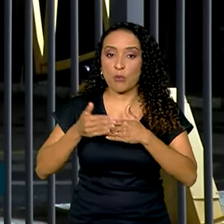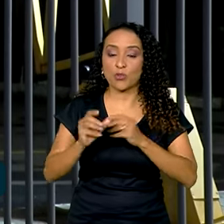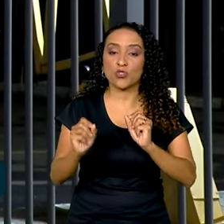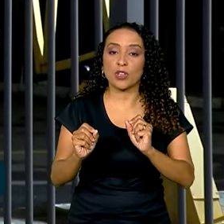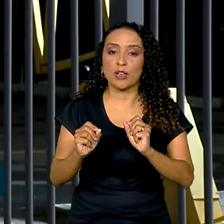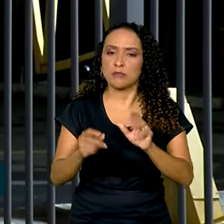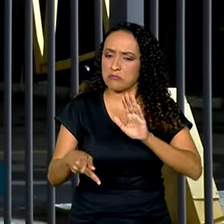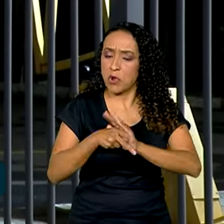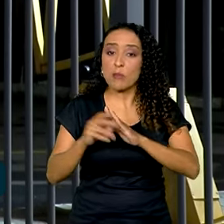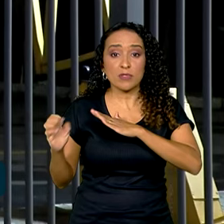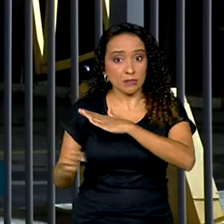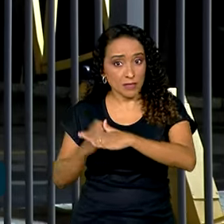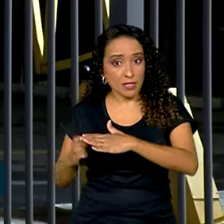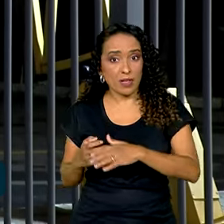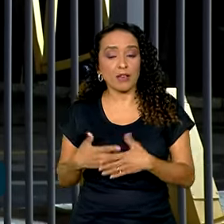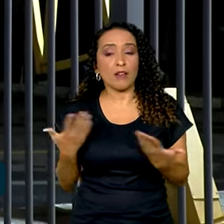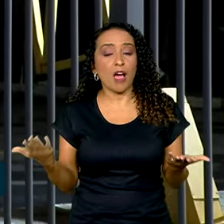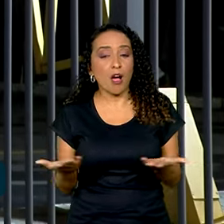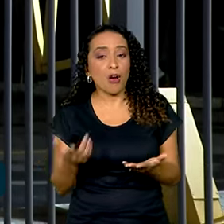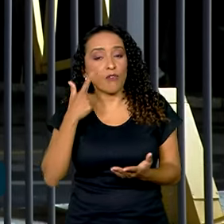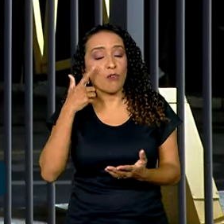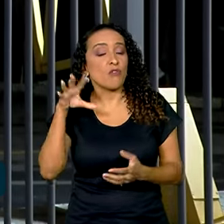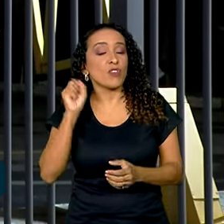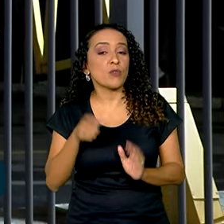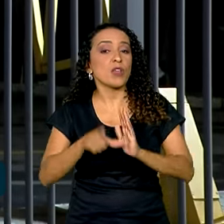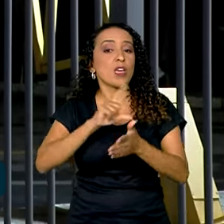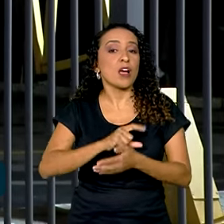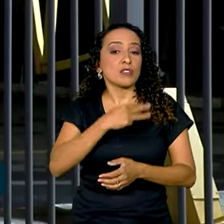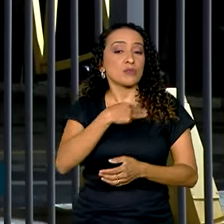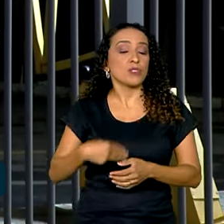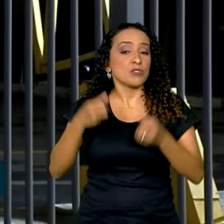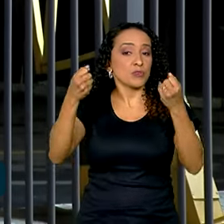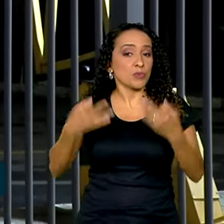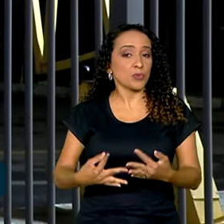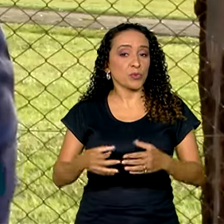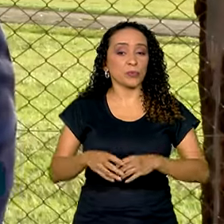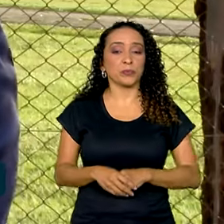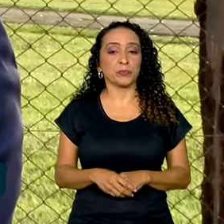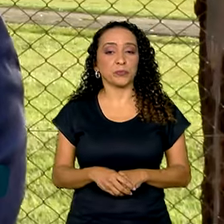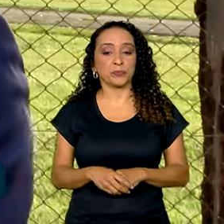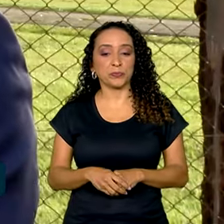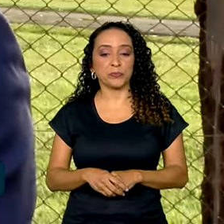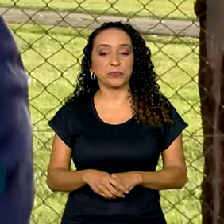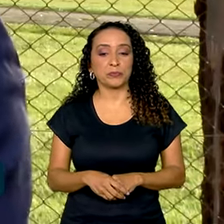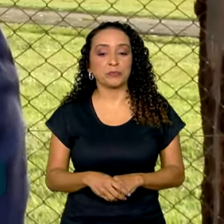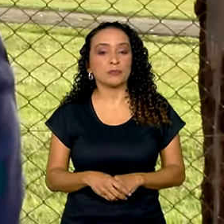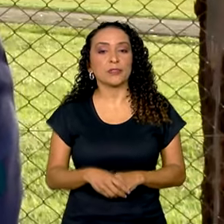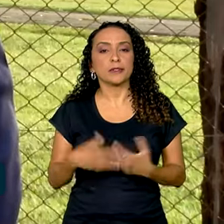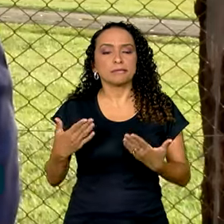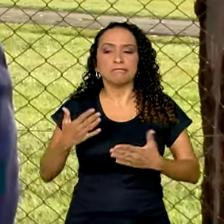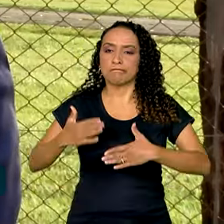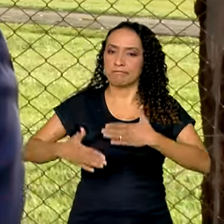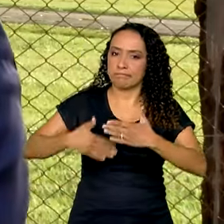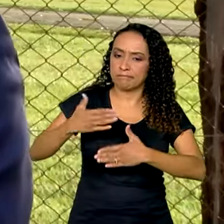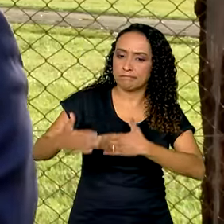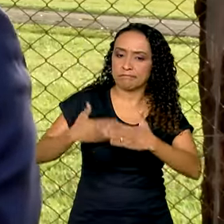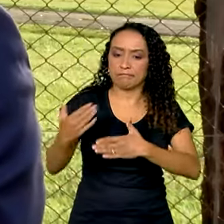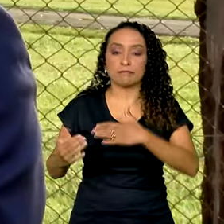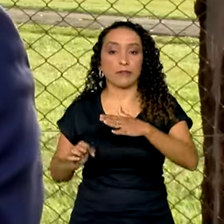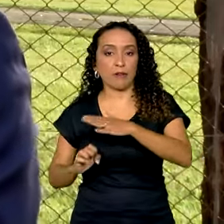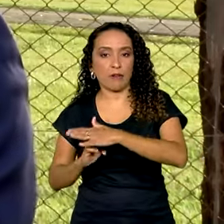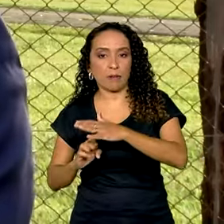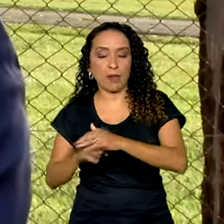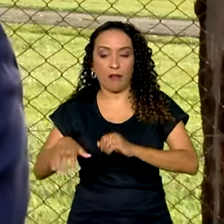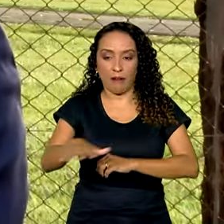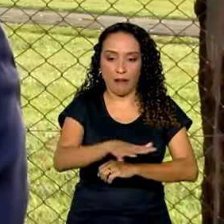próprios empresários. Vamos ouvir o que disse mais cedo o ministro. Na medida que as entidades e